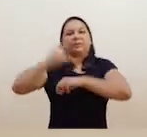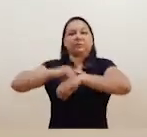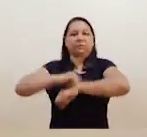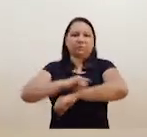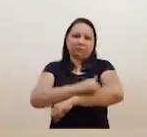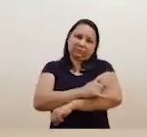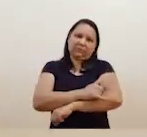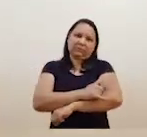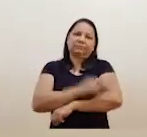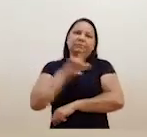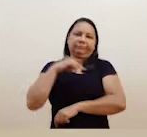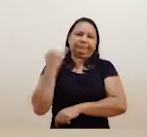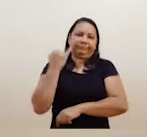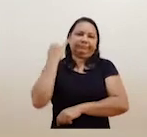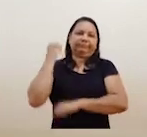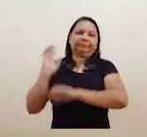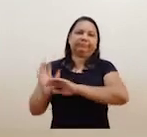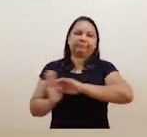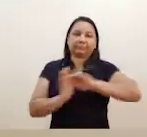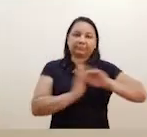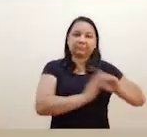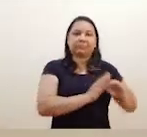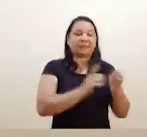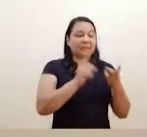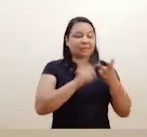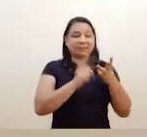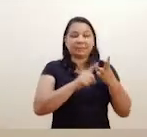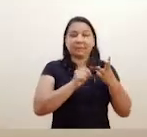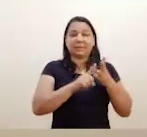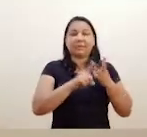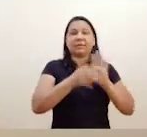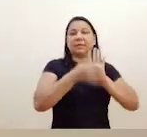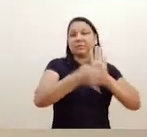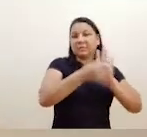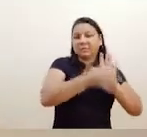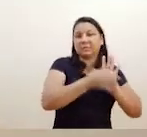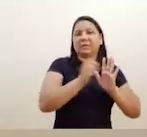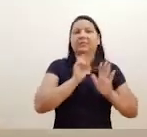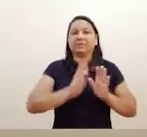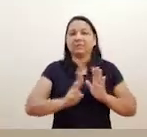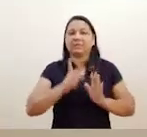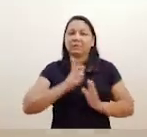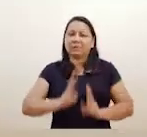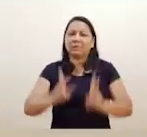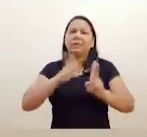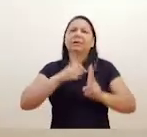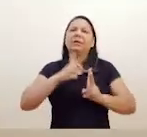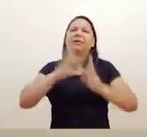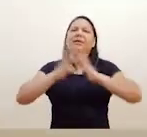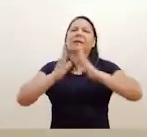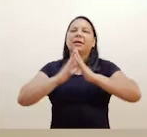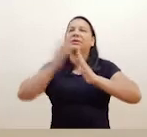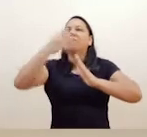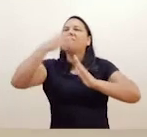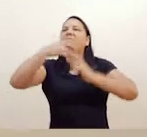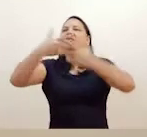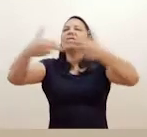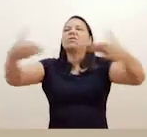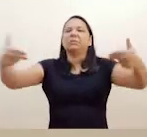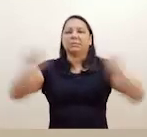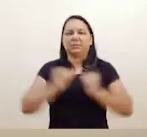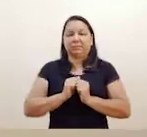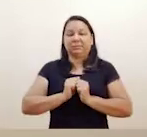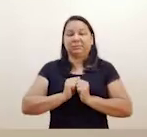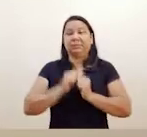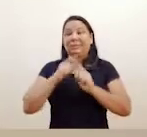sono com qualidade, você evita o acúmulo de gordura, tá bom? Isso é muito importante. A terceira dica que eu quero dar é de